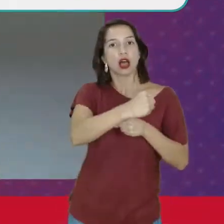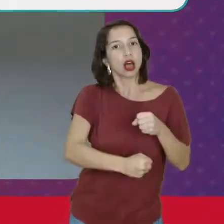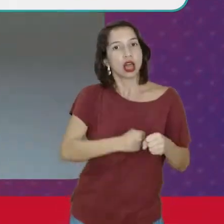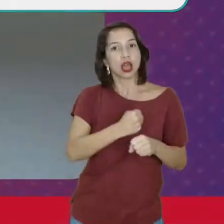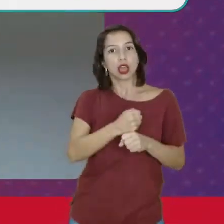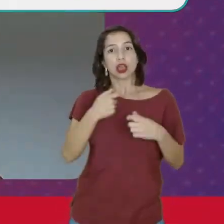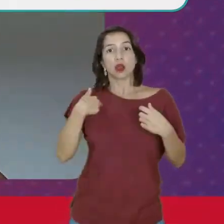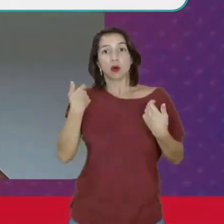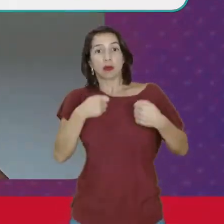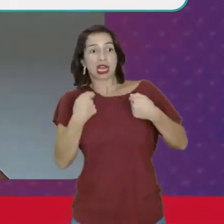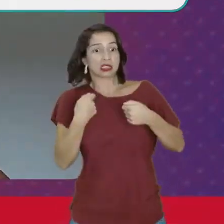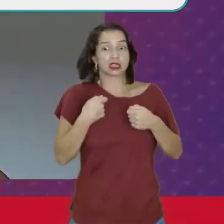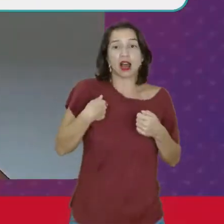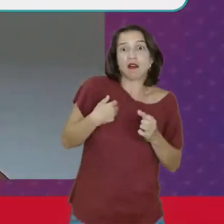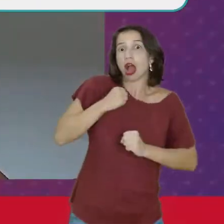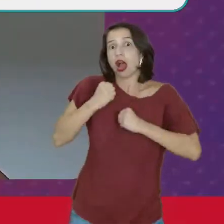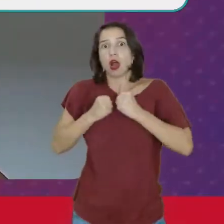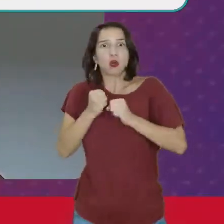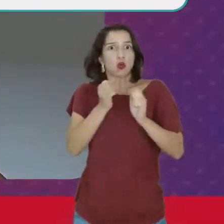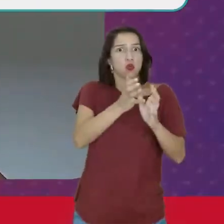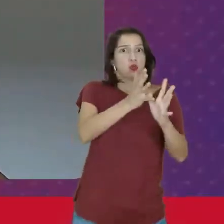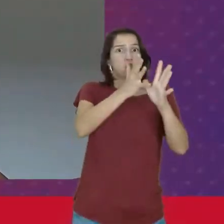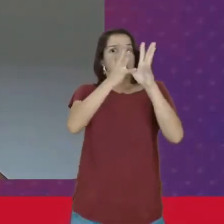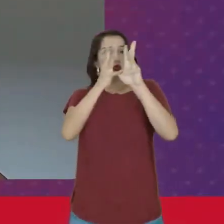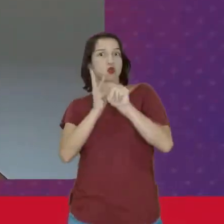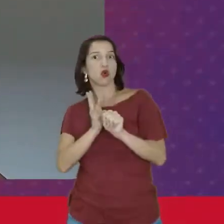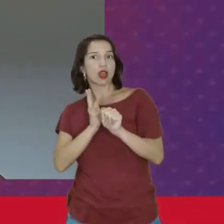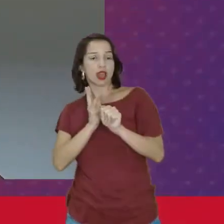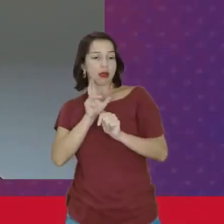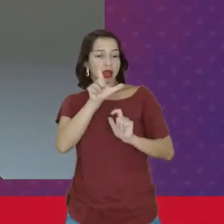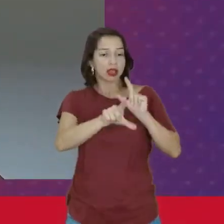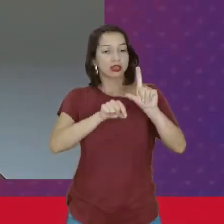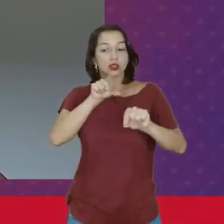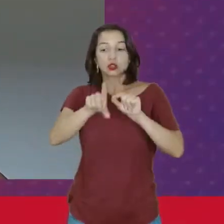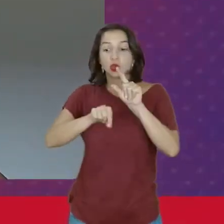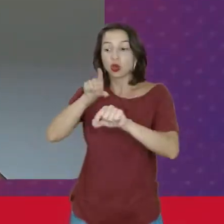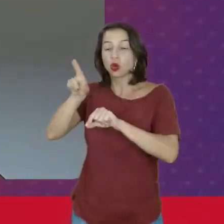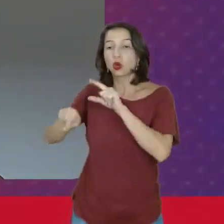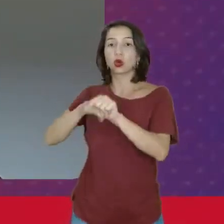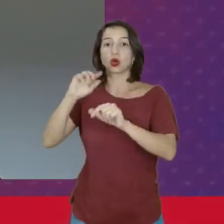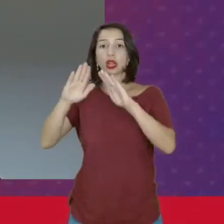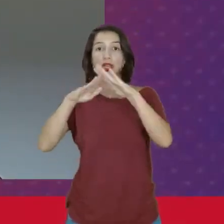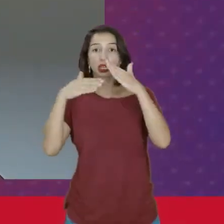pouquinho em cada lugar, porque as cidadezinhas aqui no Vale do Paraíba são pequenas.